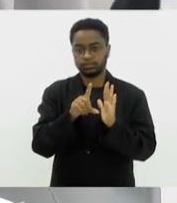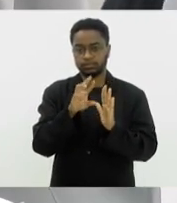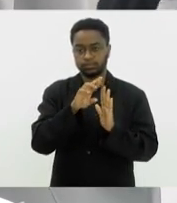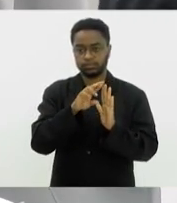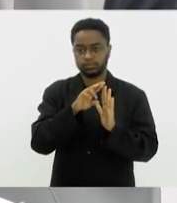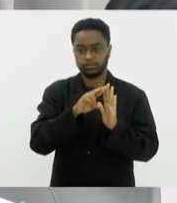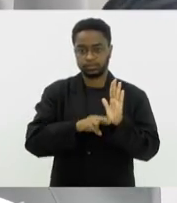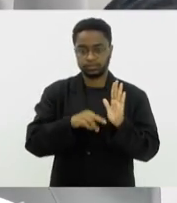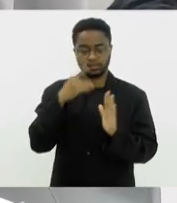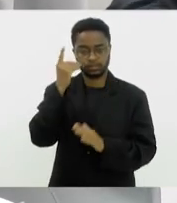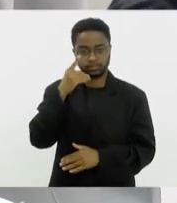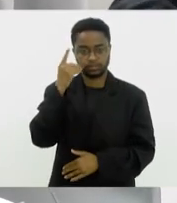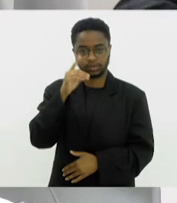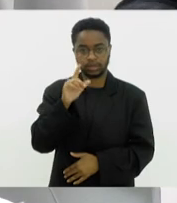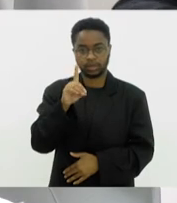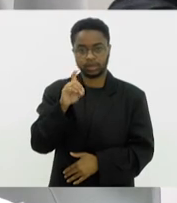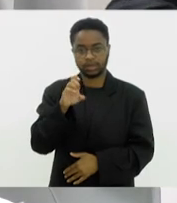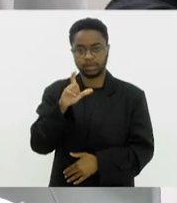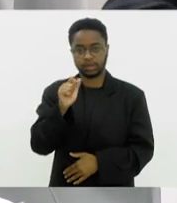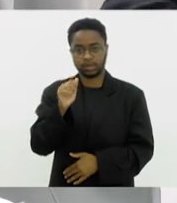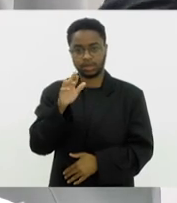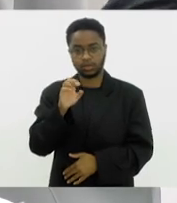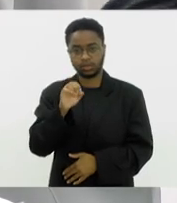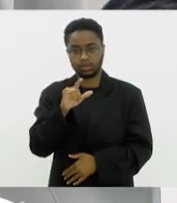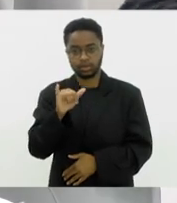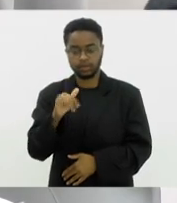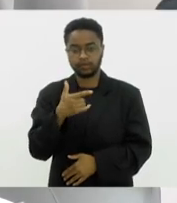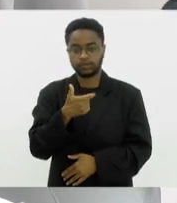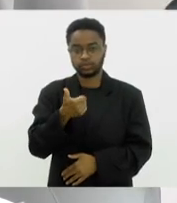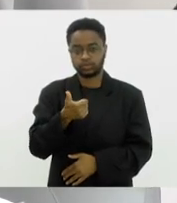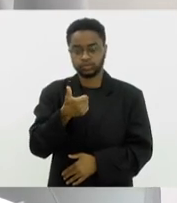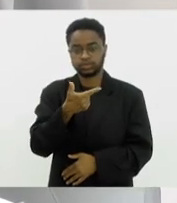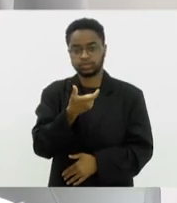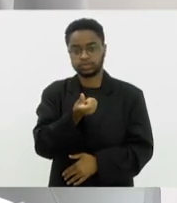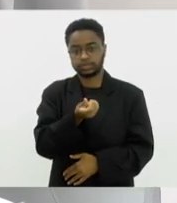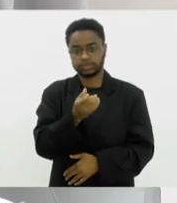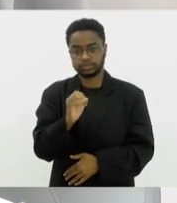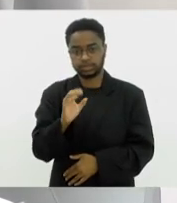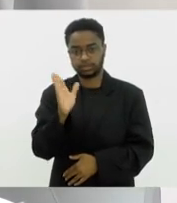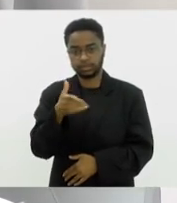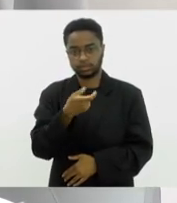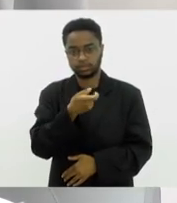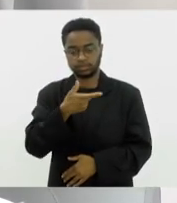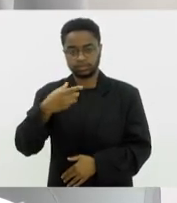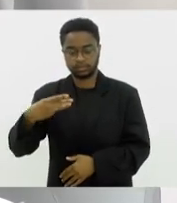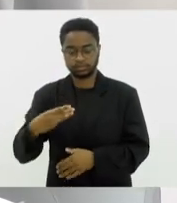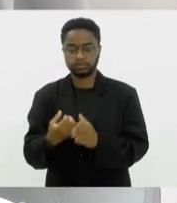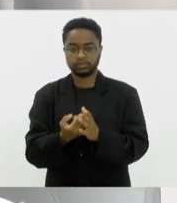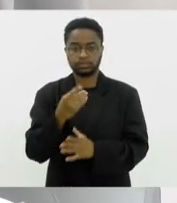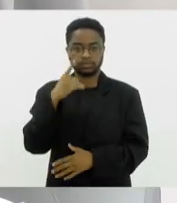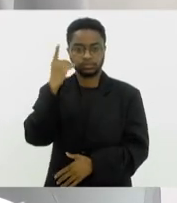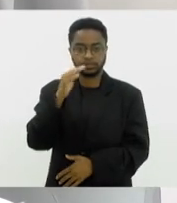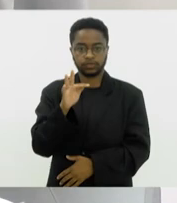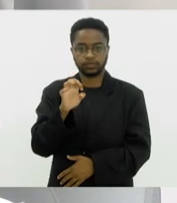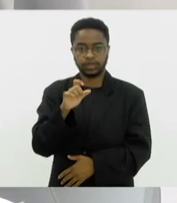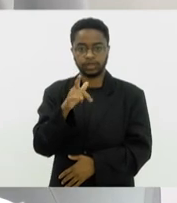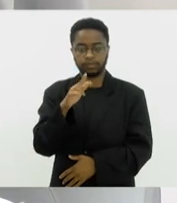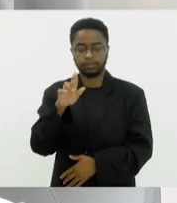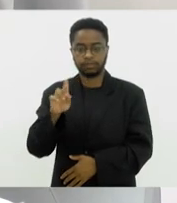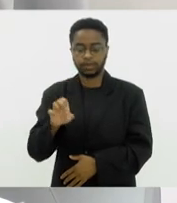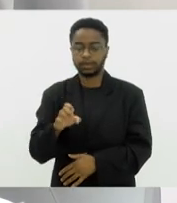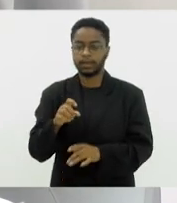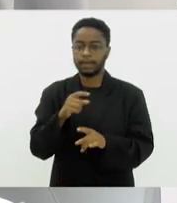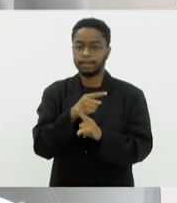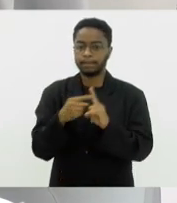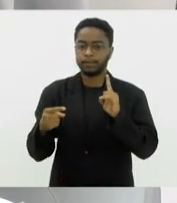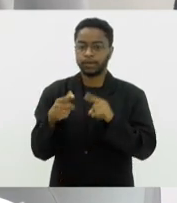relatoria do deputado Guilherme Delaroli. Projeto de lei 2160 de 23, de autoria do deputado Jorge Felipe Neto, que proíbe a instalação de câmeras